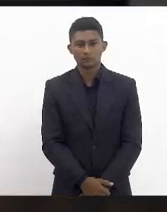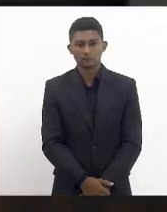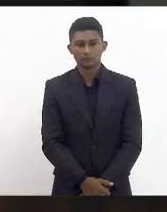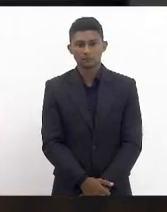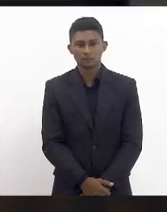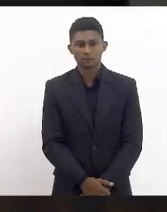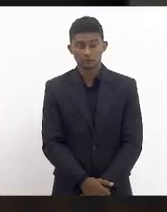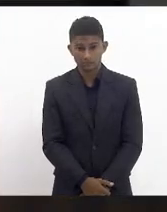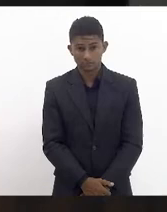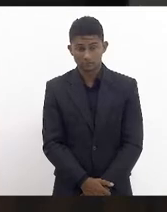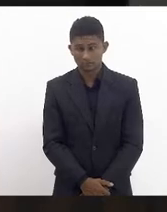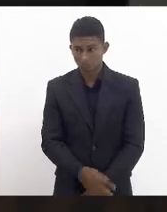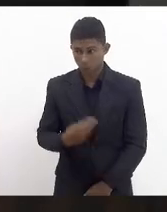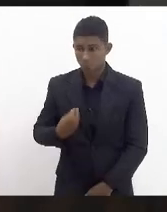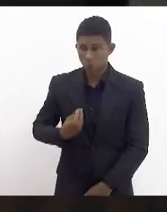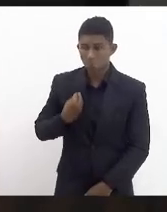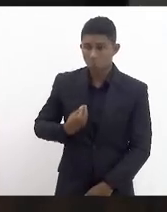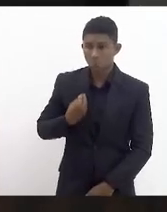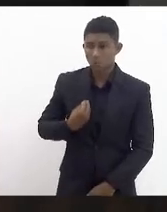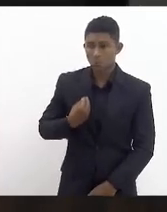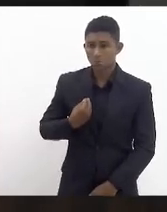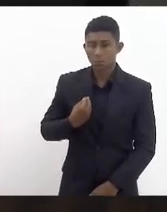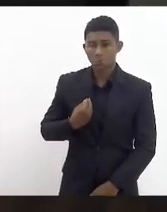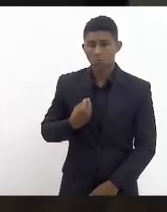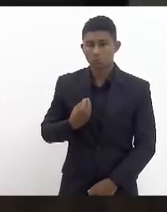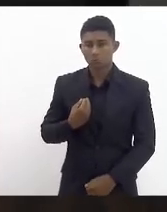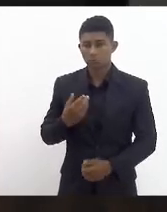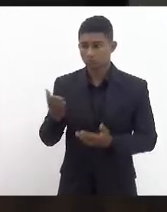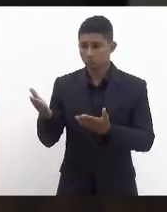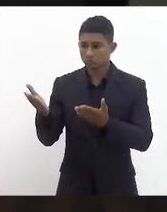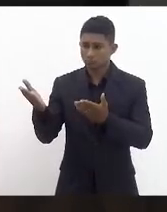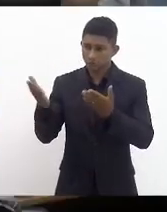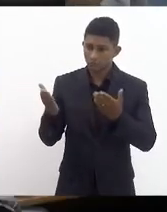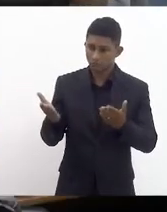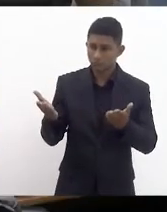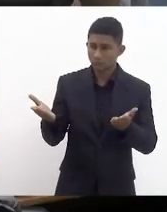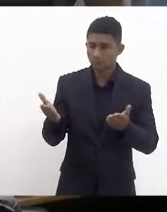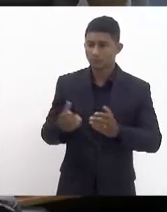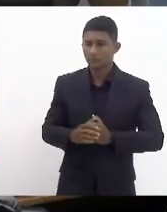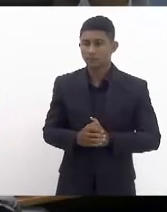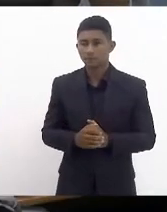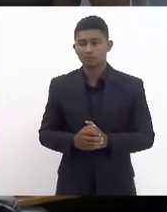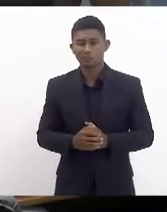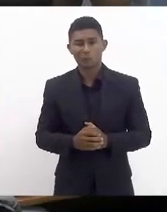Deputado Marcos Miller. Deputado Marcos Miller.